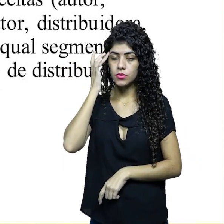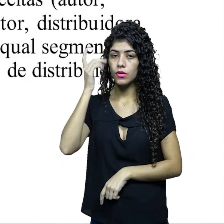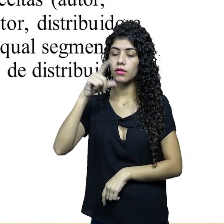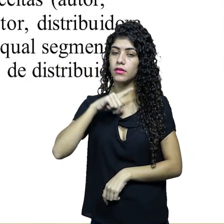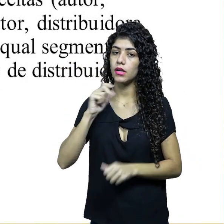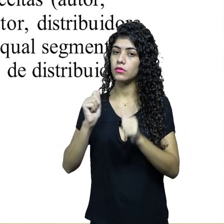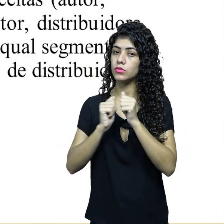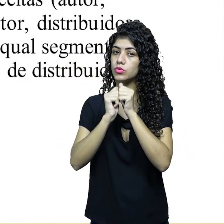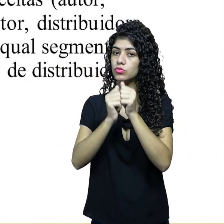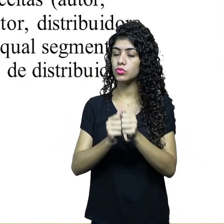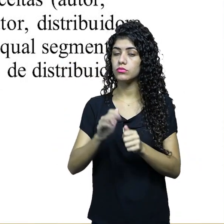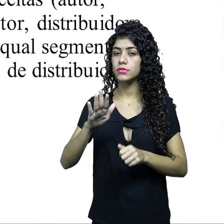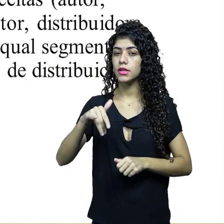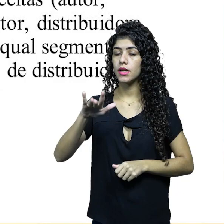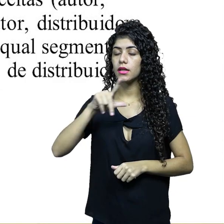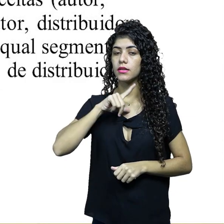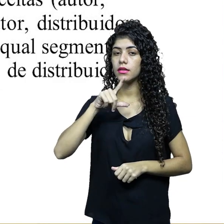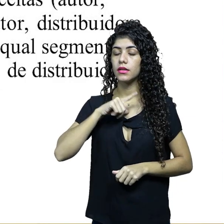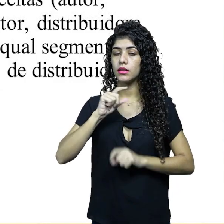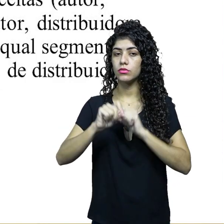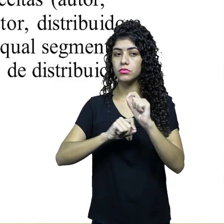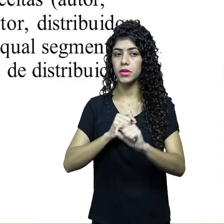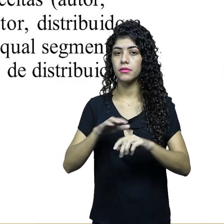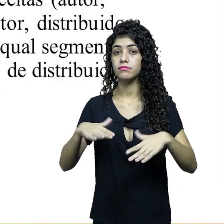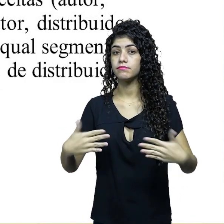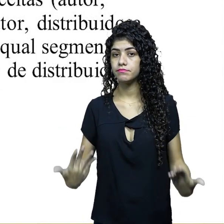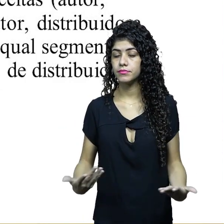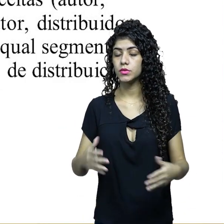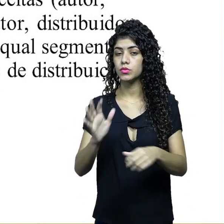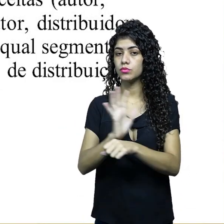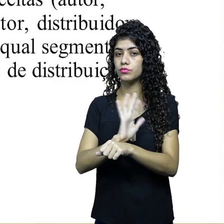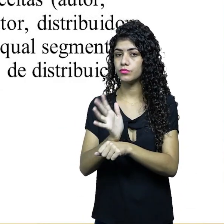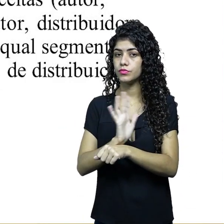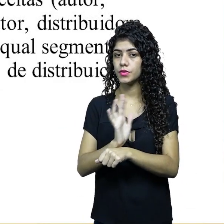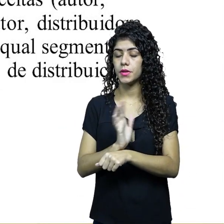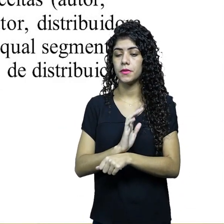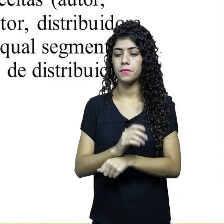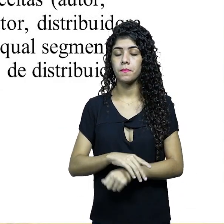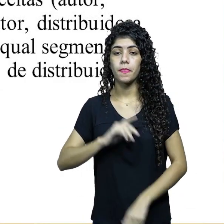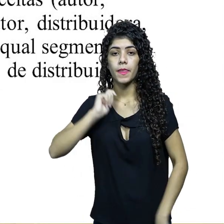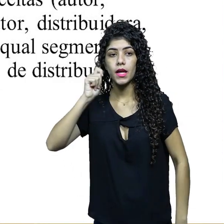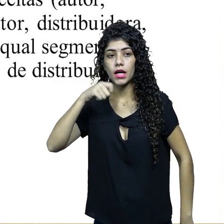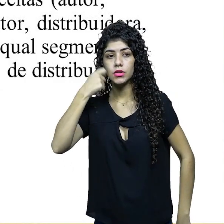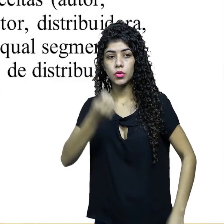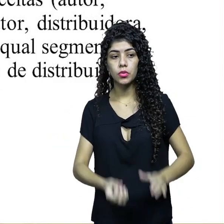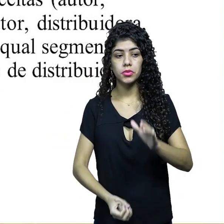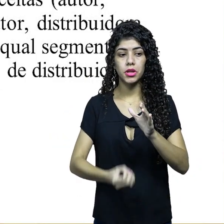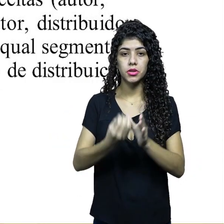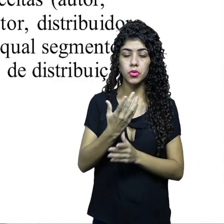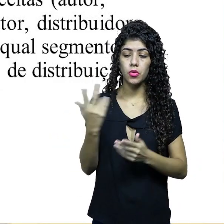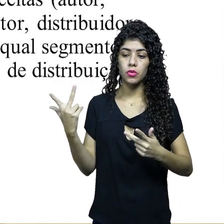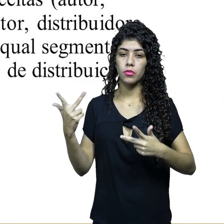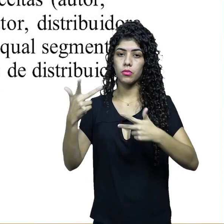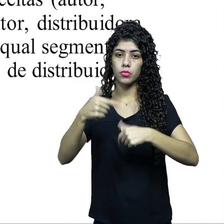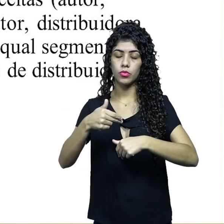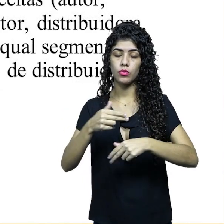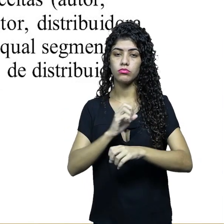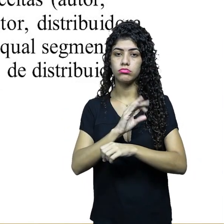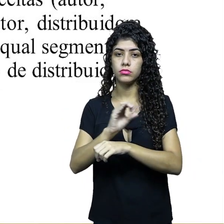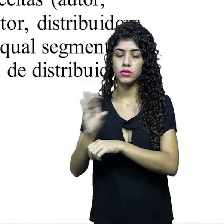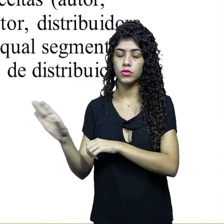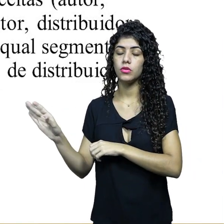receitas. Se quem tem participações nas receitas do filme. Autor, produtor, coprodutor, distribuidor,